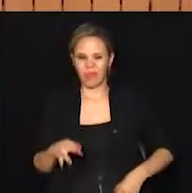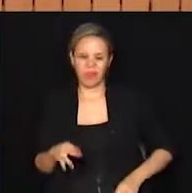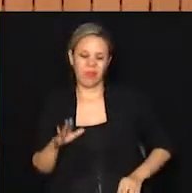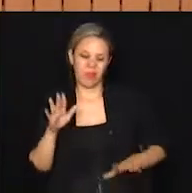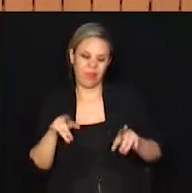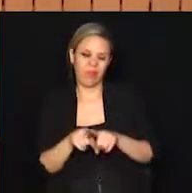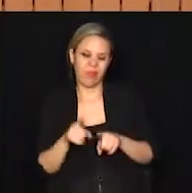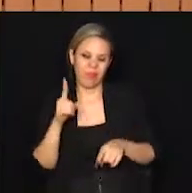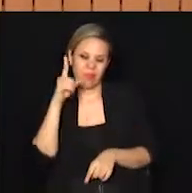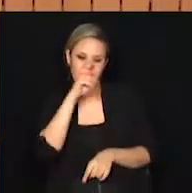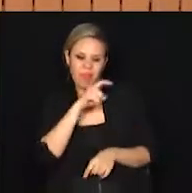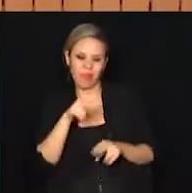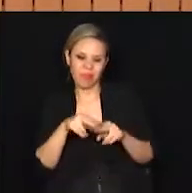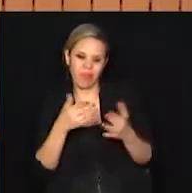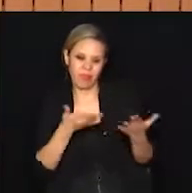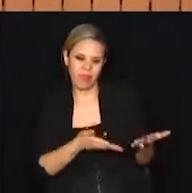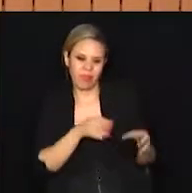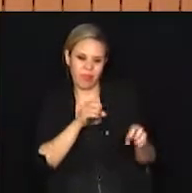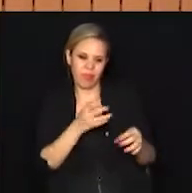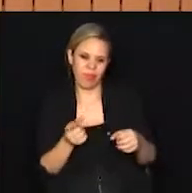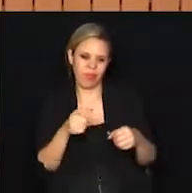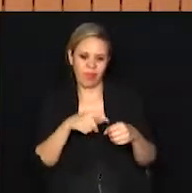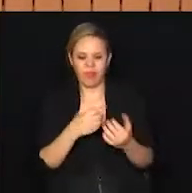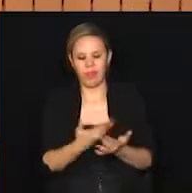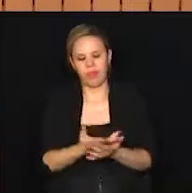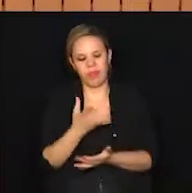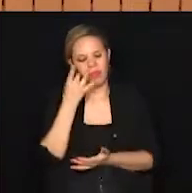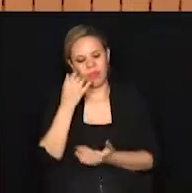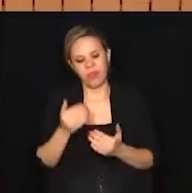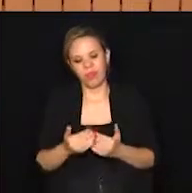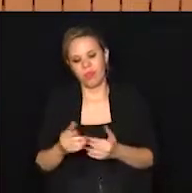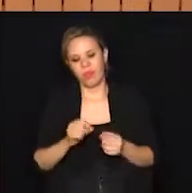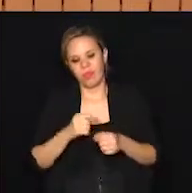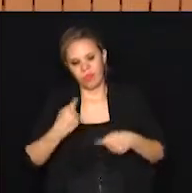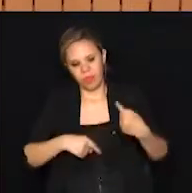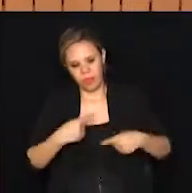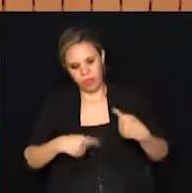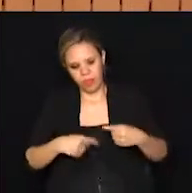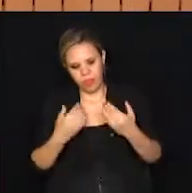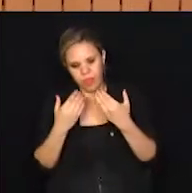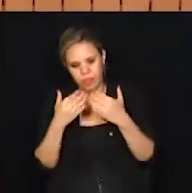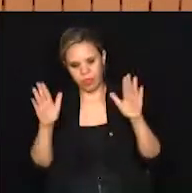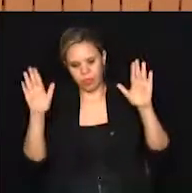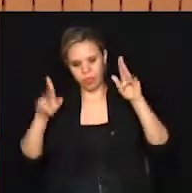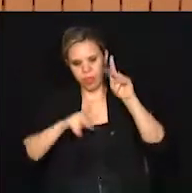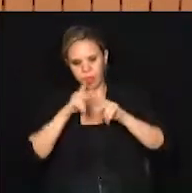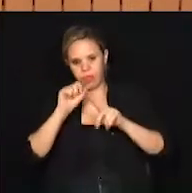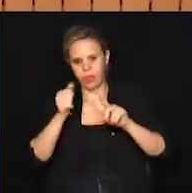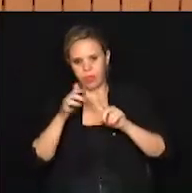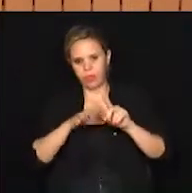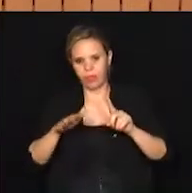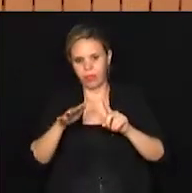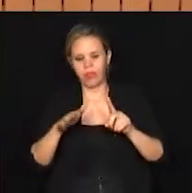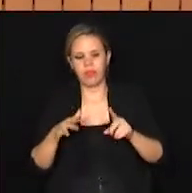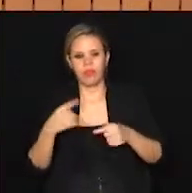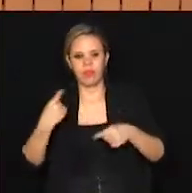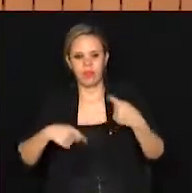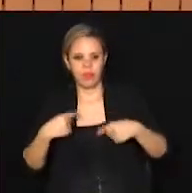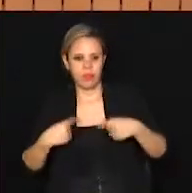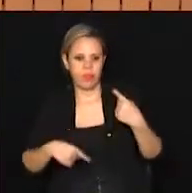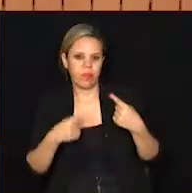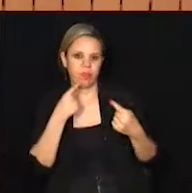complexo como esse, deveria ser feito a partir de discussões abertas com a sociedade, tanto em